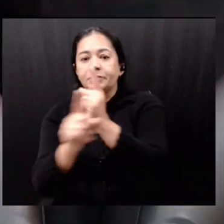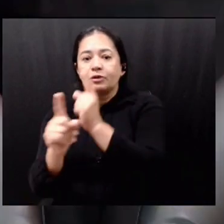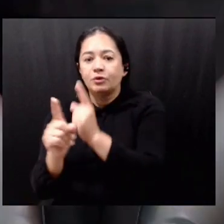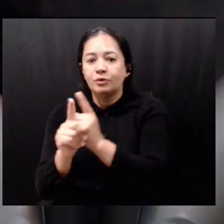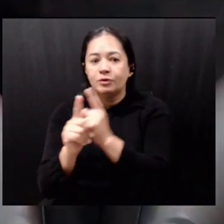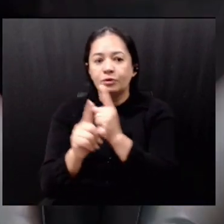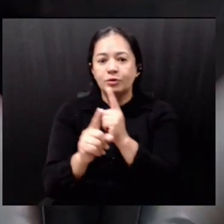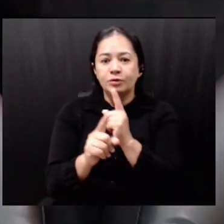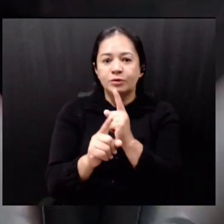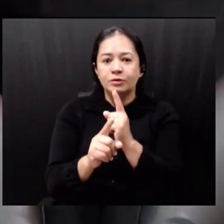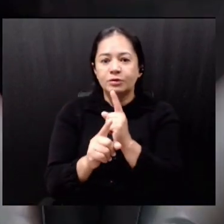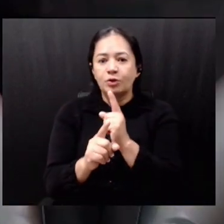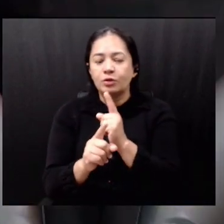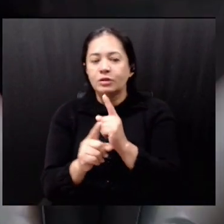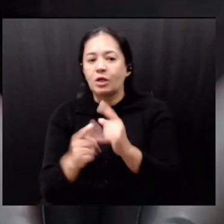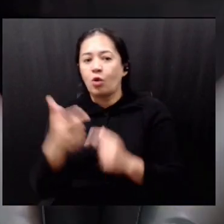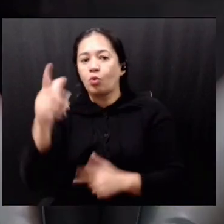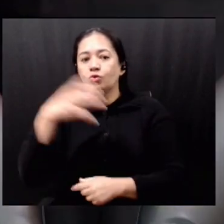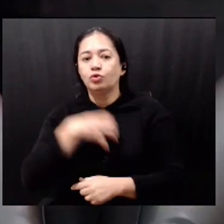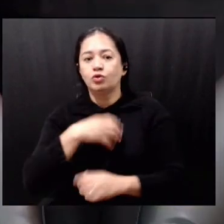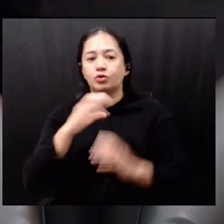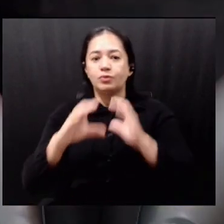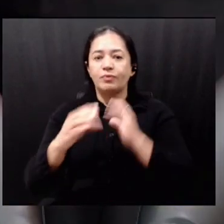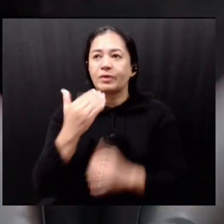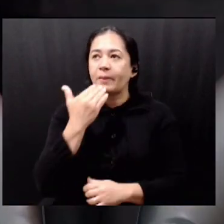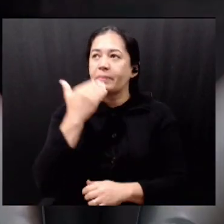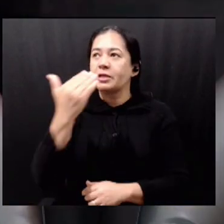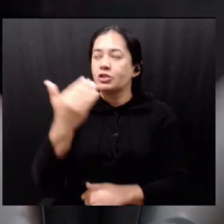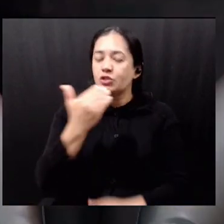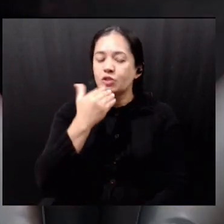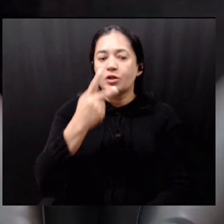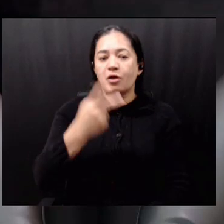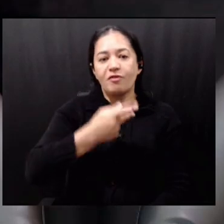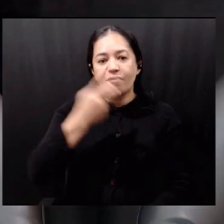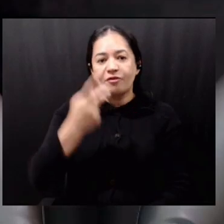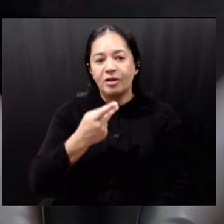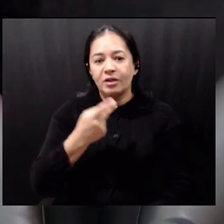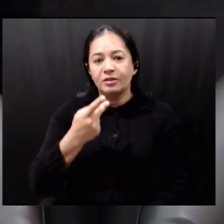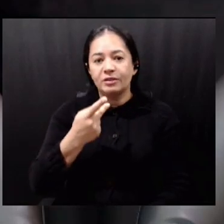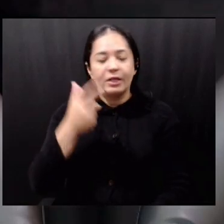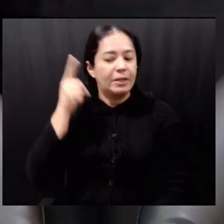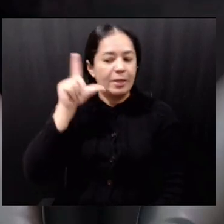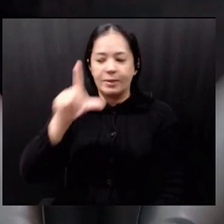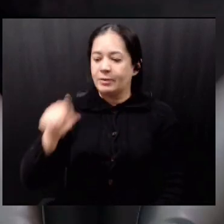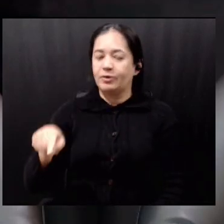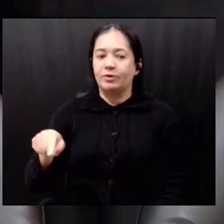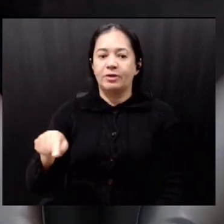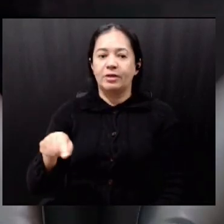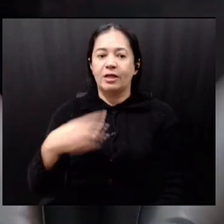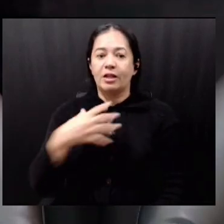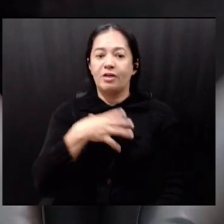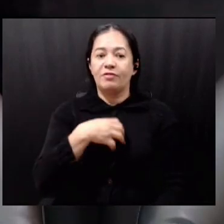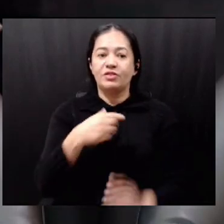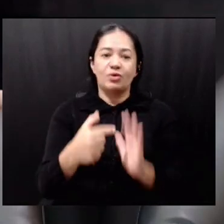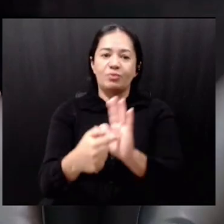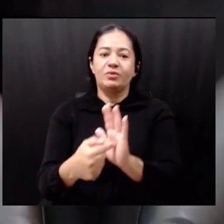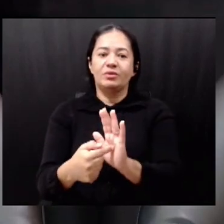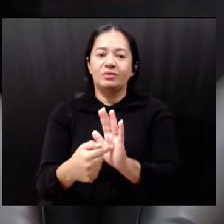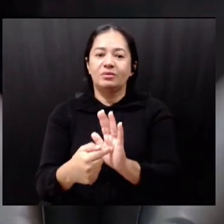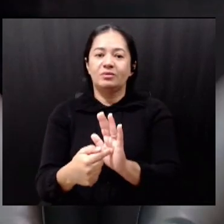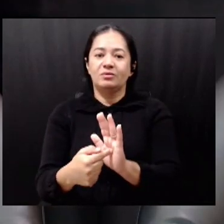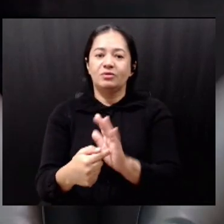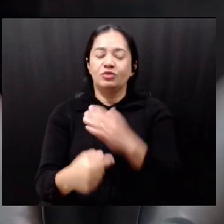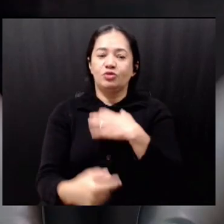entendeu que pedindo, falando e verbalizando ela não consegue, ela vai se comportar. Então, ela vai se comportar de uma forma